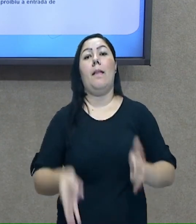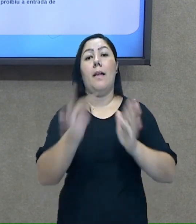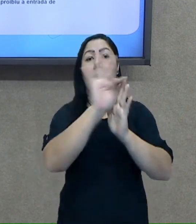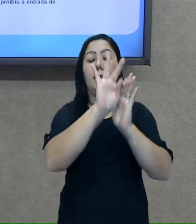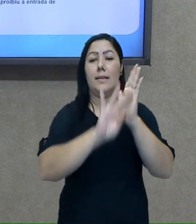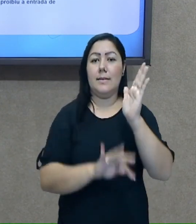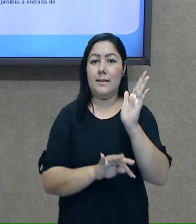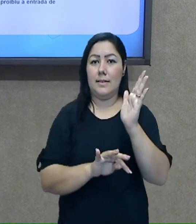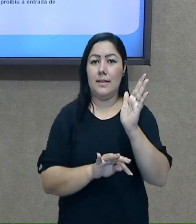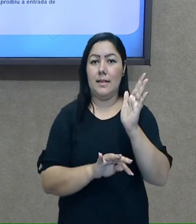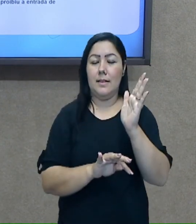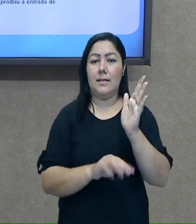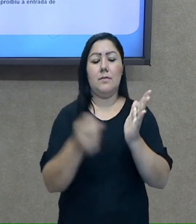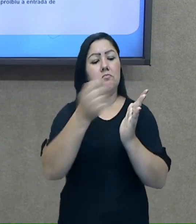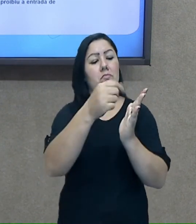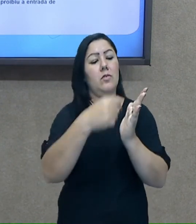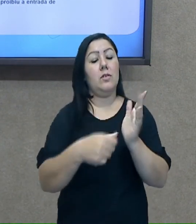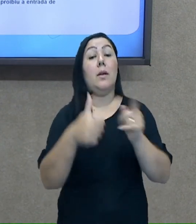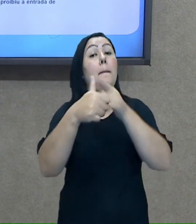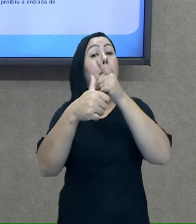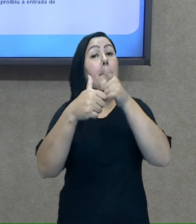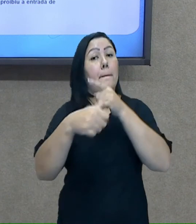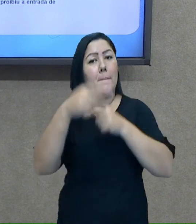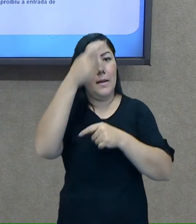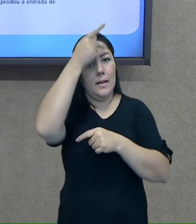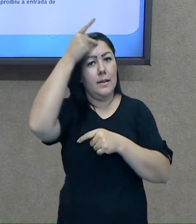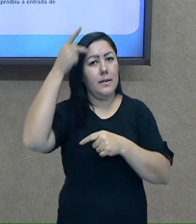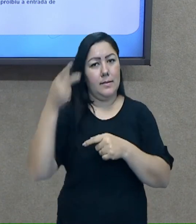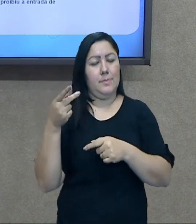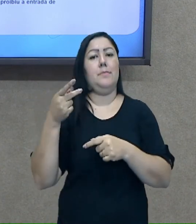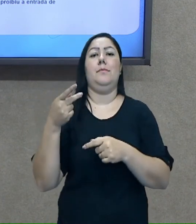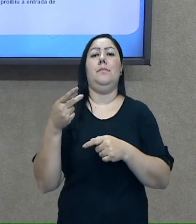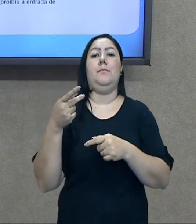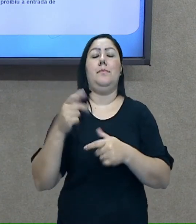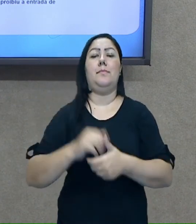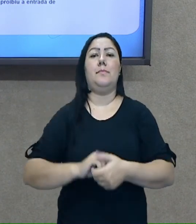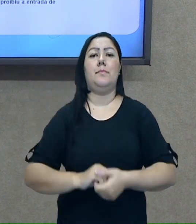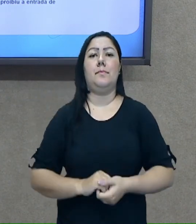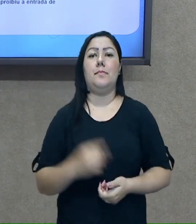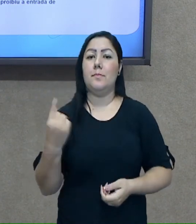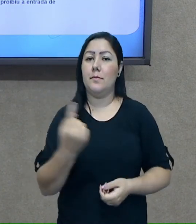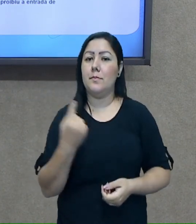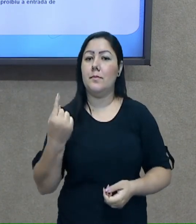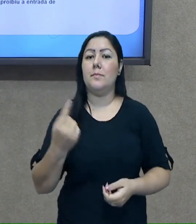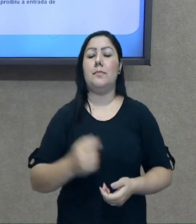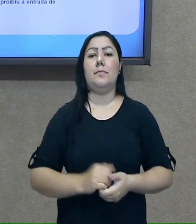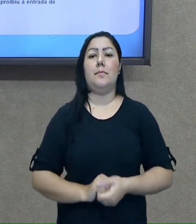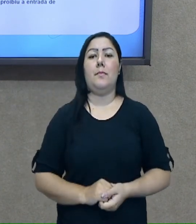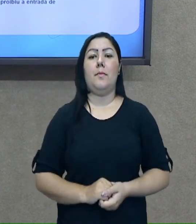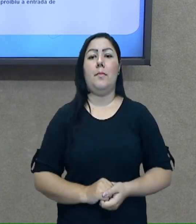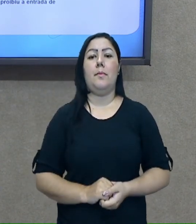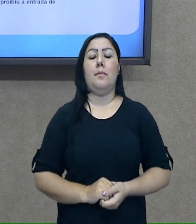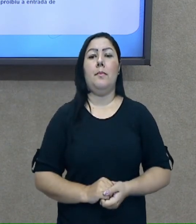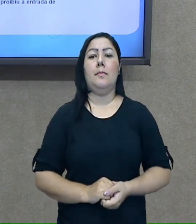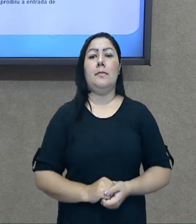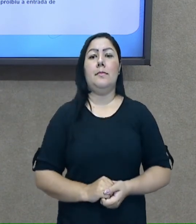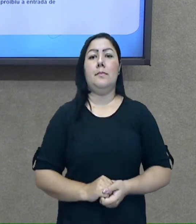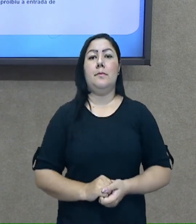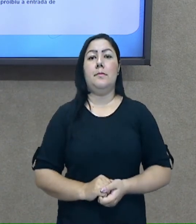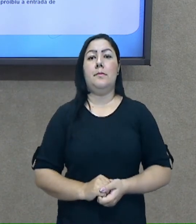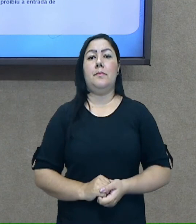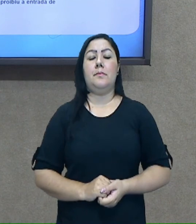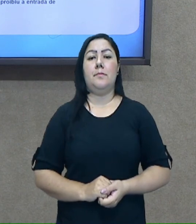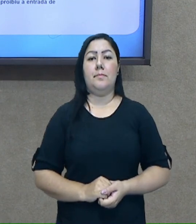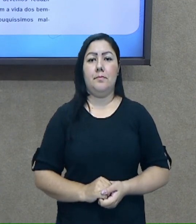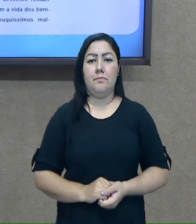primeira pessoa, ok? Devo lembrar, primeira pessoa do singular. Então esse texto ele foi escrito